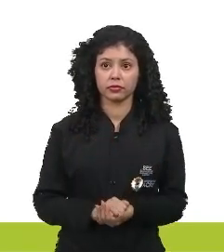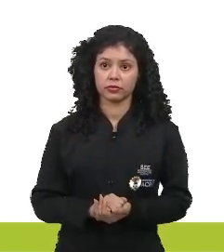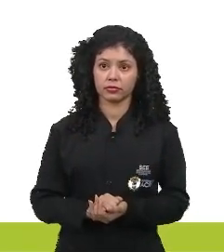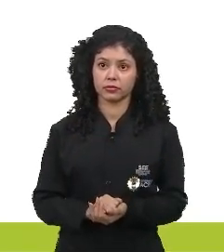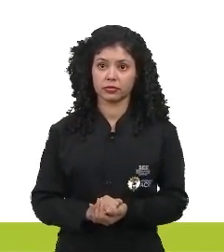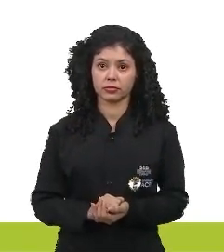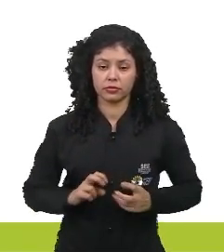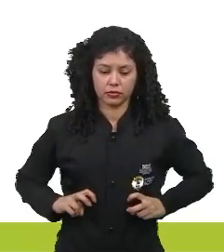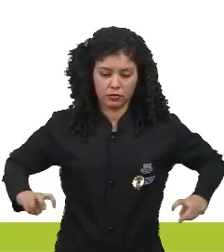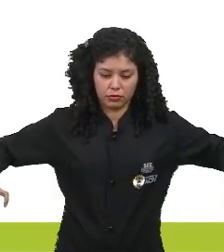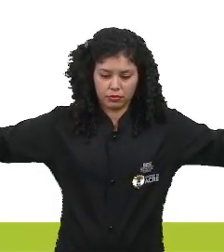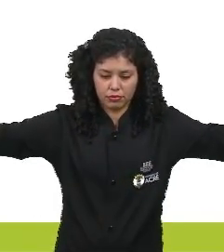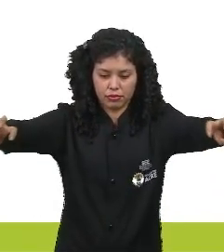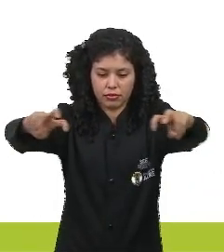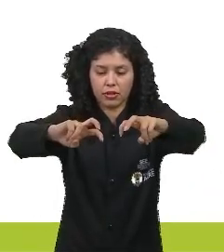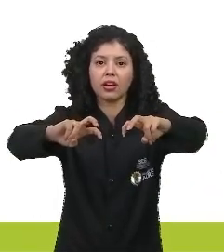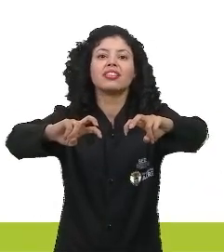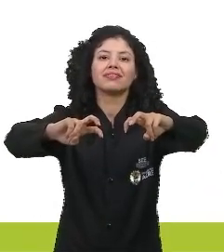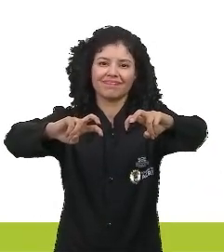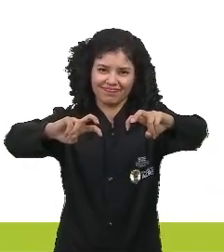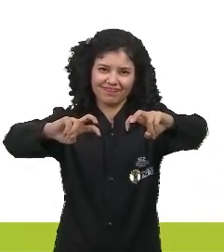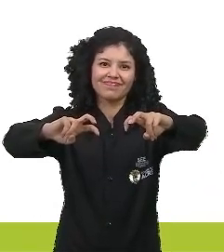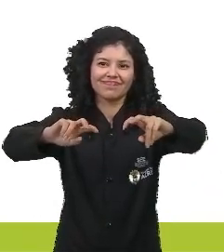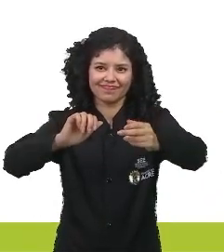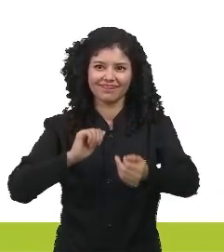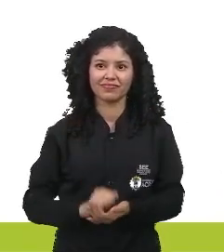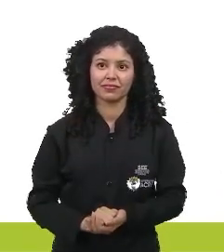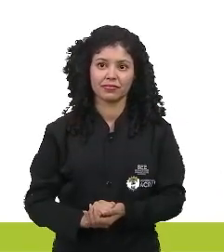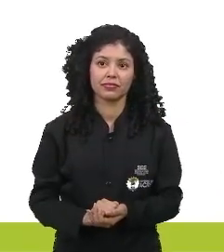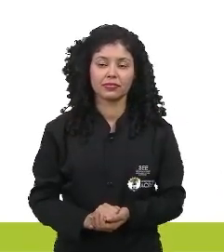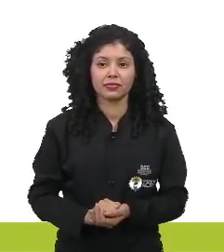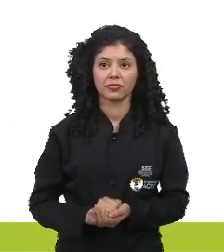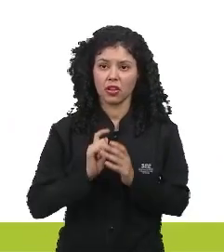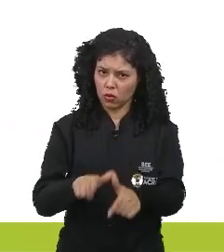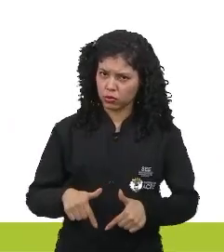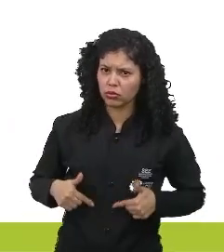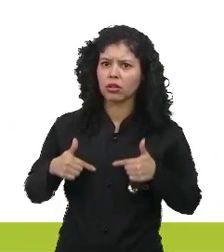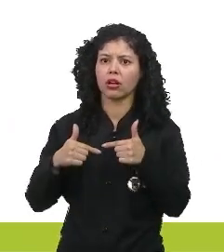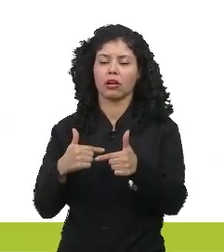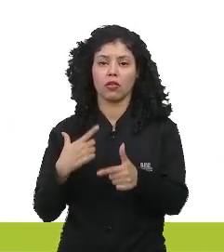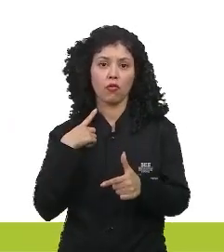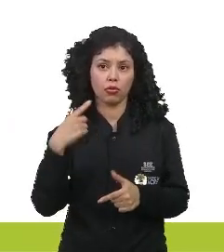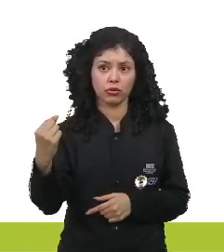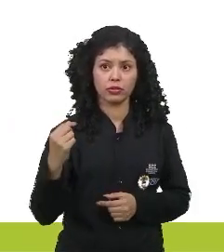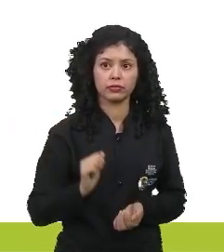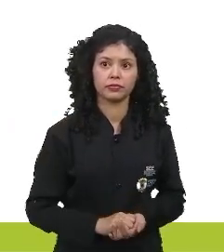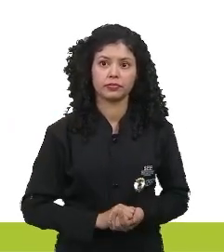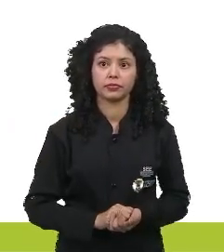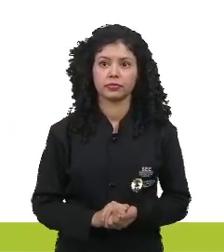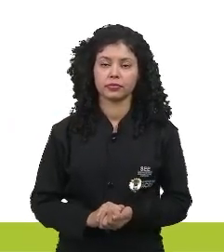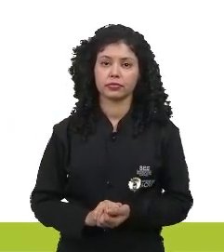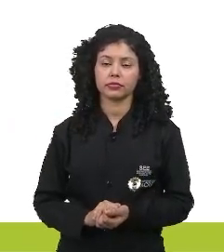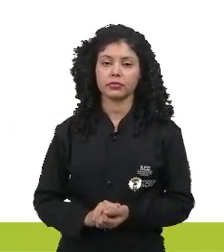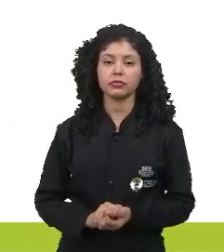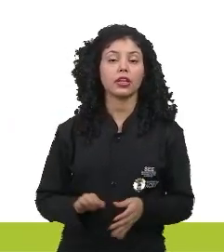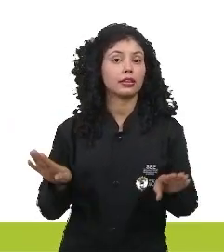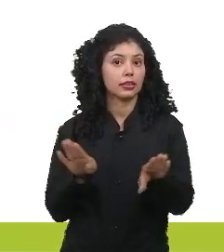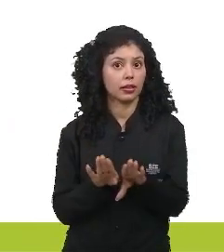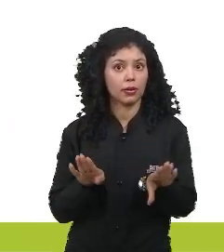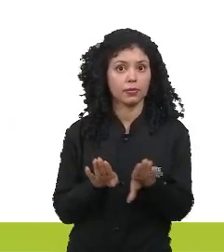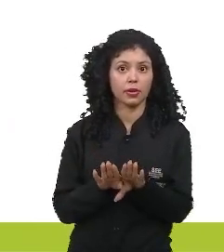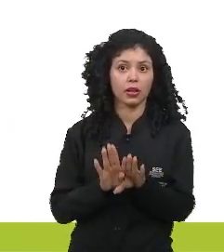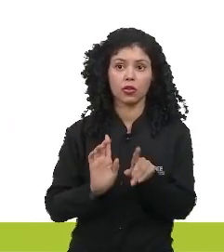os europeus cercavam as aldeias, os indígenas reagiam e fugiam. Não é? Os